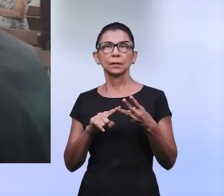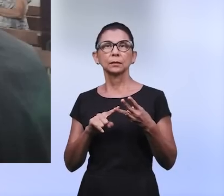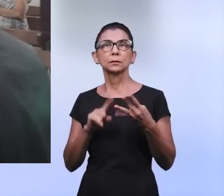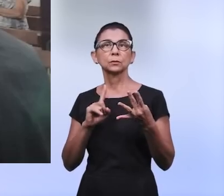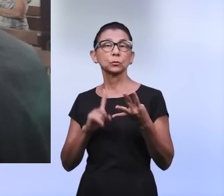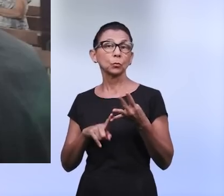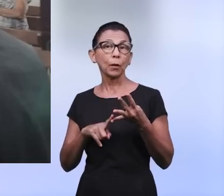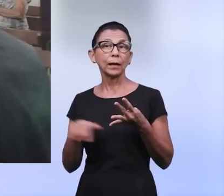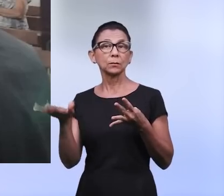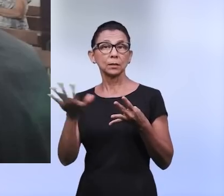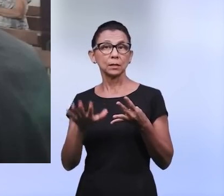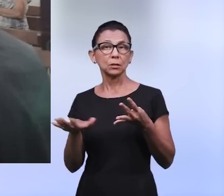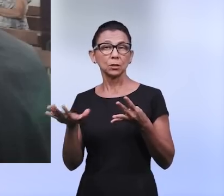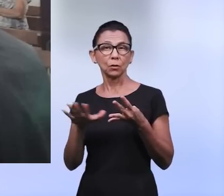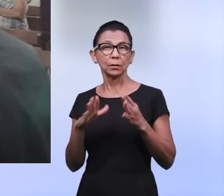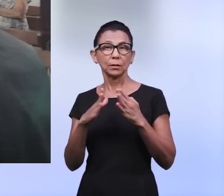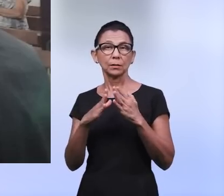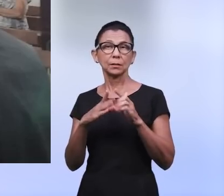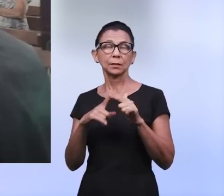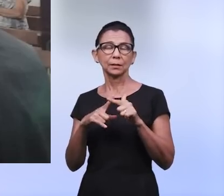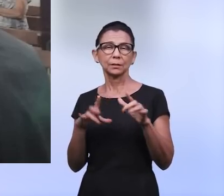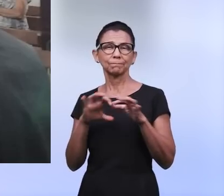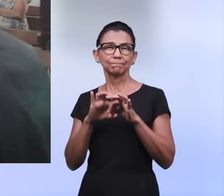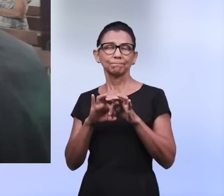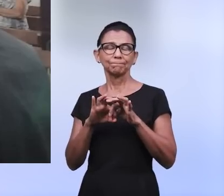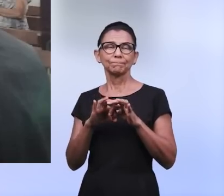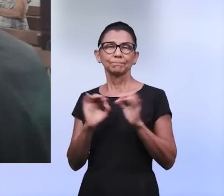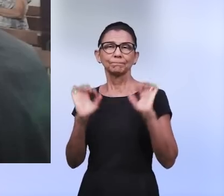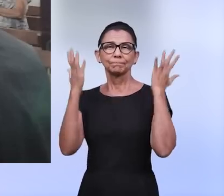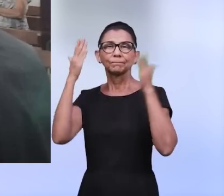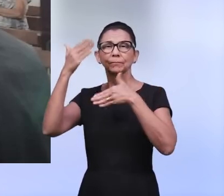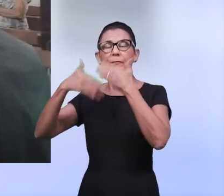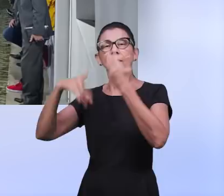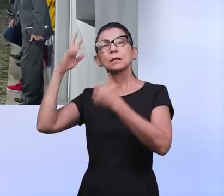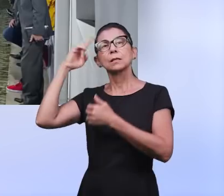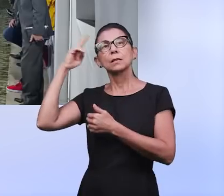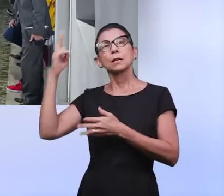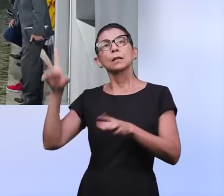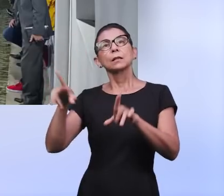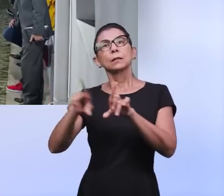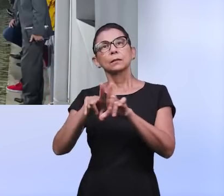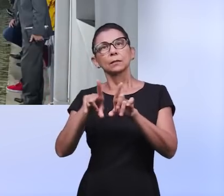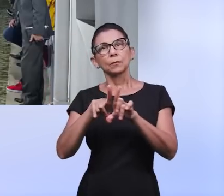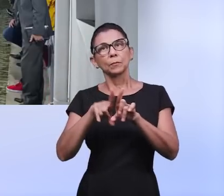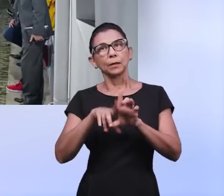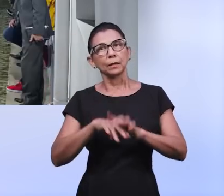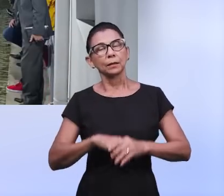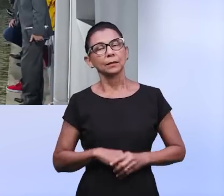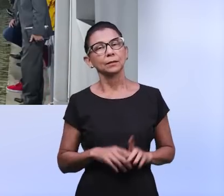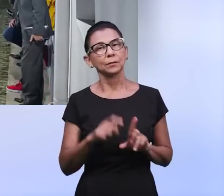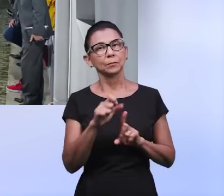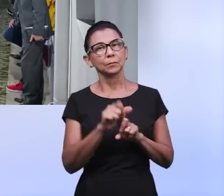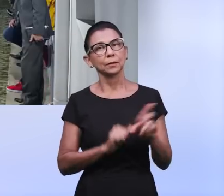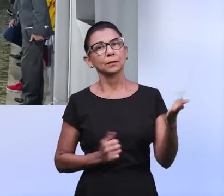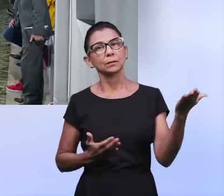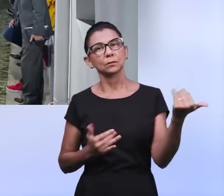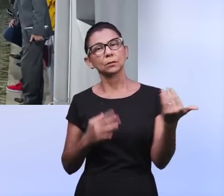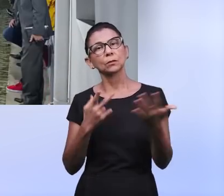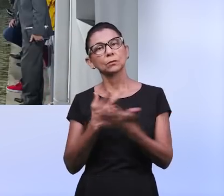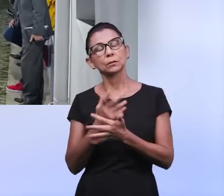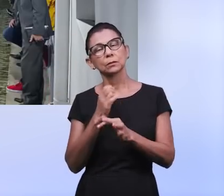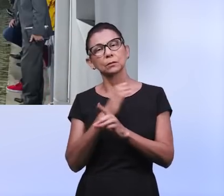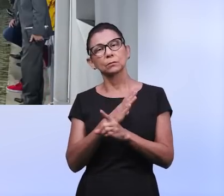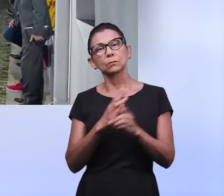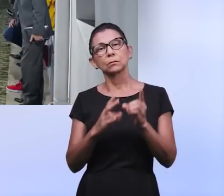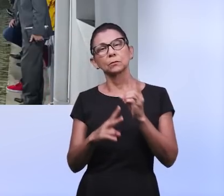Estamparia. Que festa os jovens viveram este mês na presença do Senhor. Por fim, ainda sobre o mês dos jovens, foi realizada uma vigília